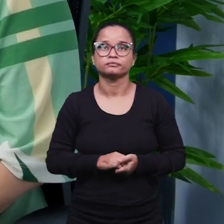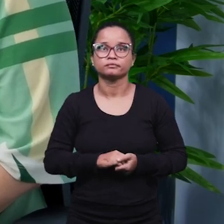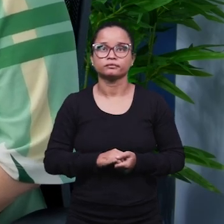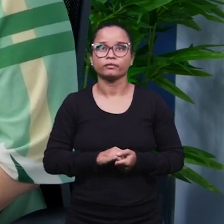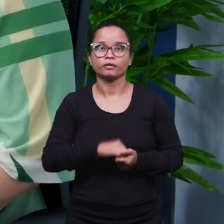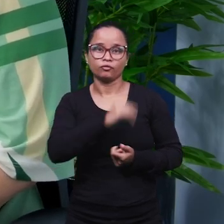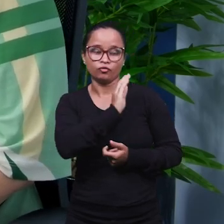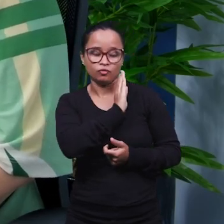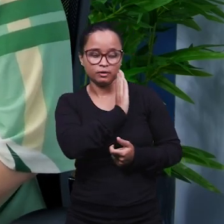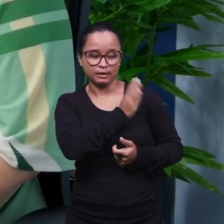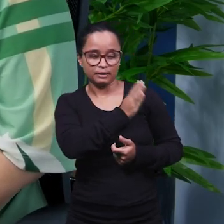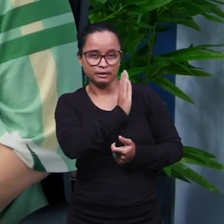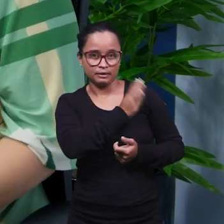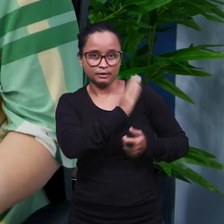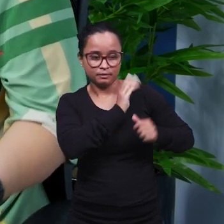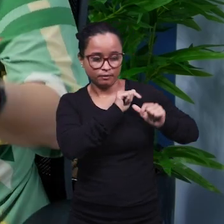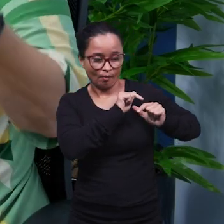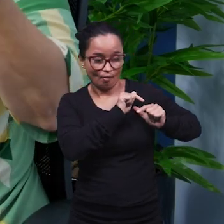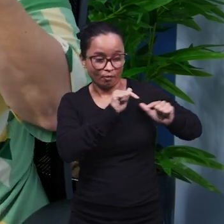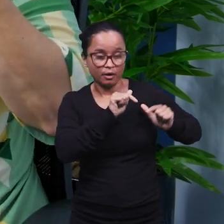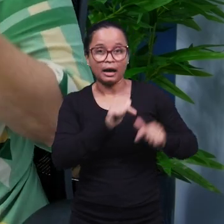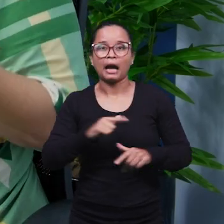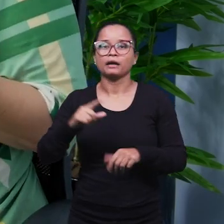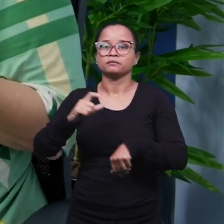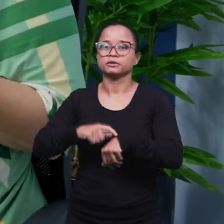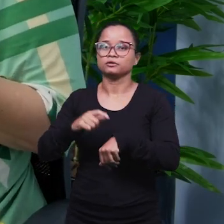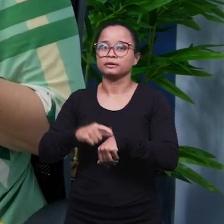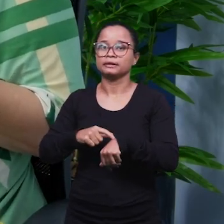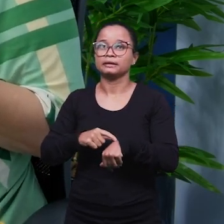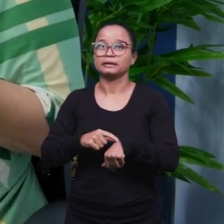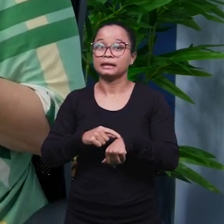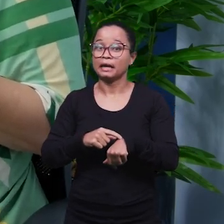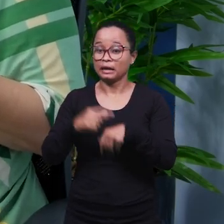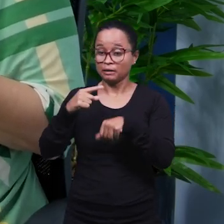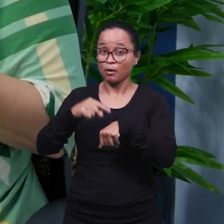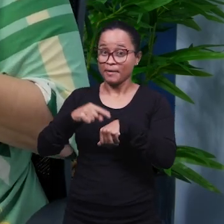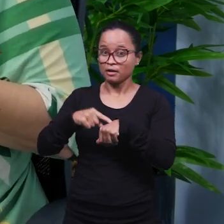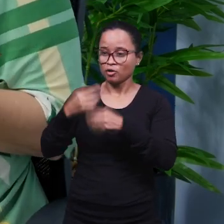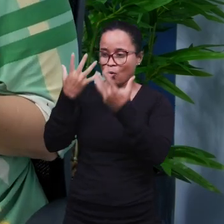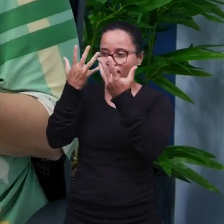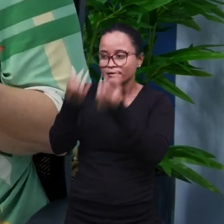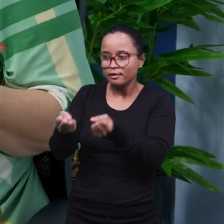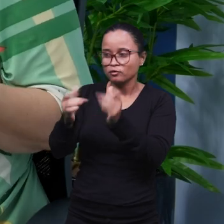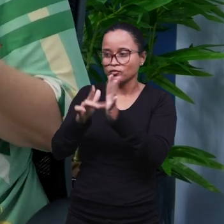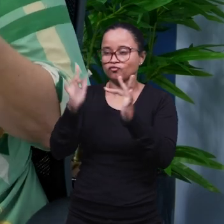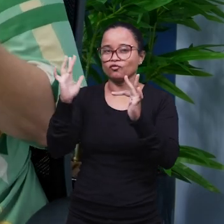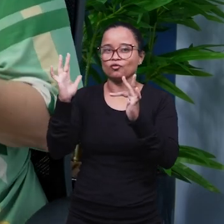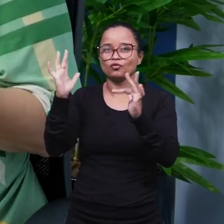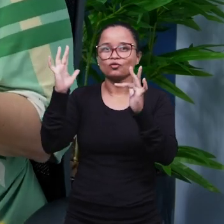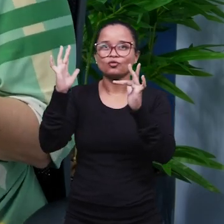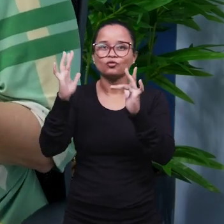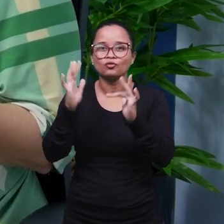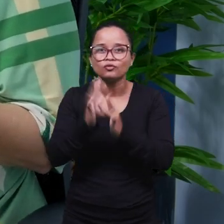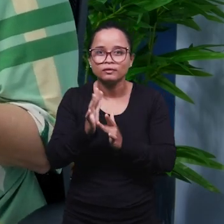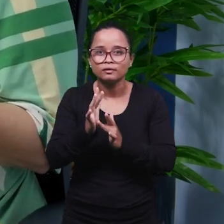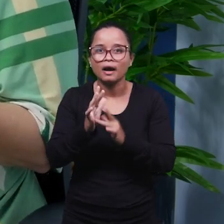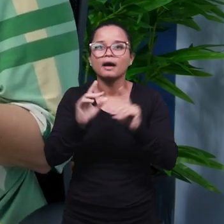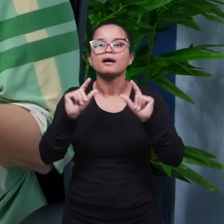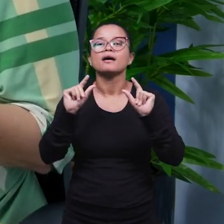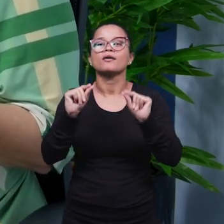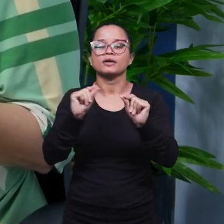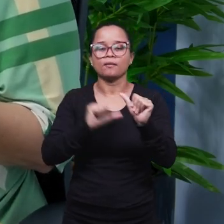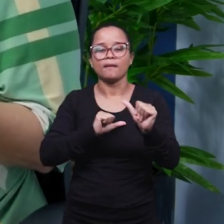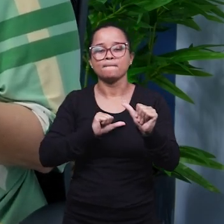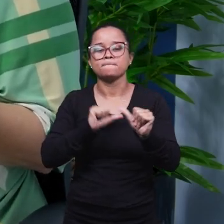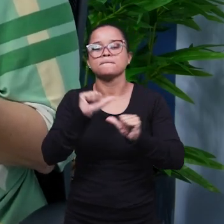tenho esse coração vazio, quando eu tenho um novo nascimento, que eu aceito Jesus, esse novo nascimento é o quê? É